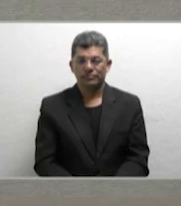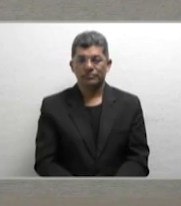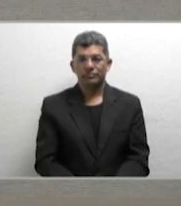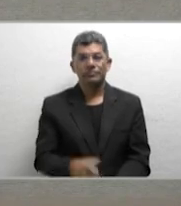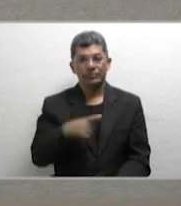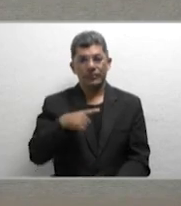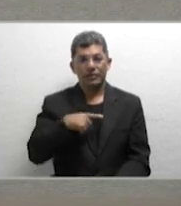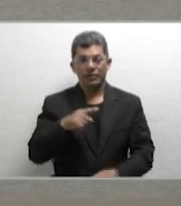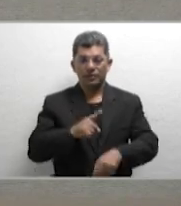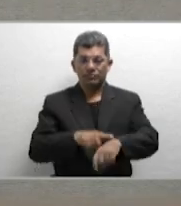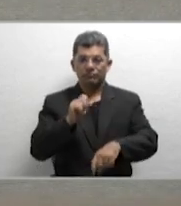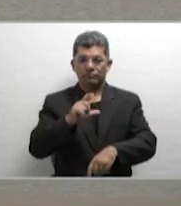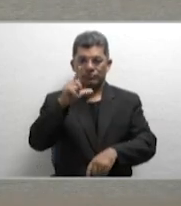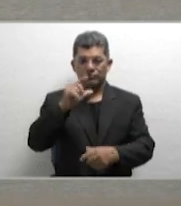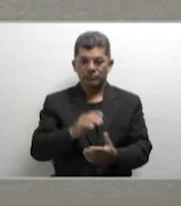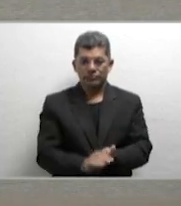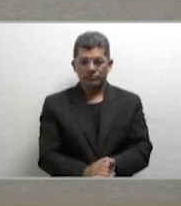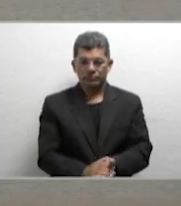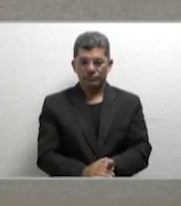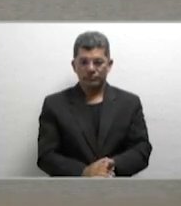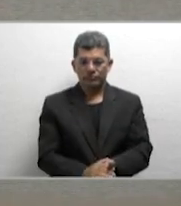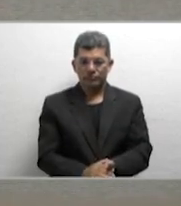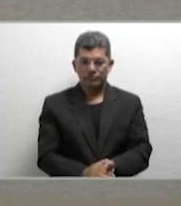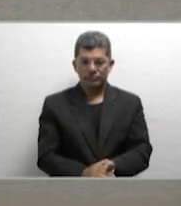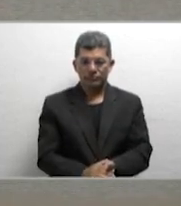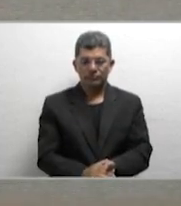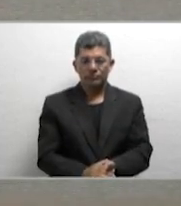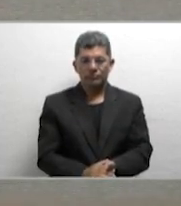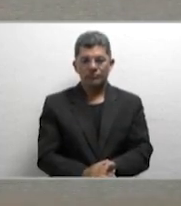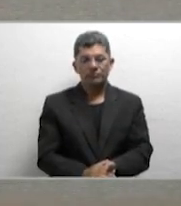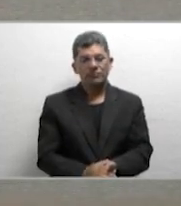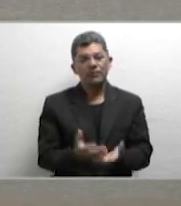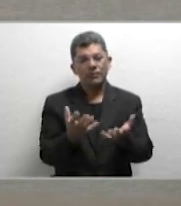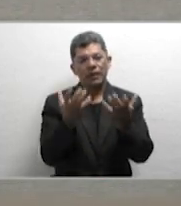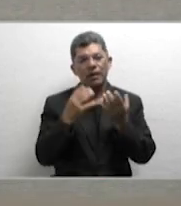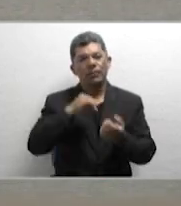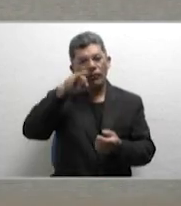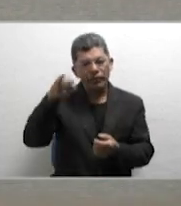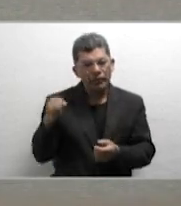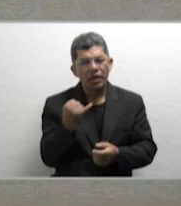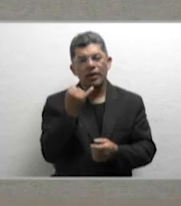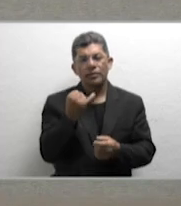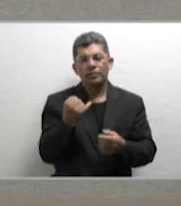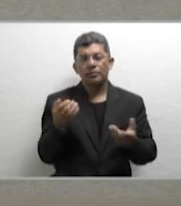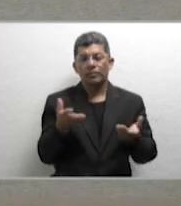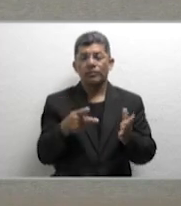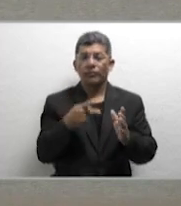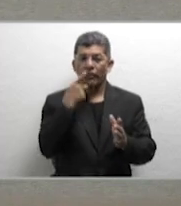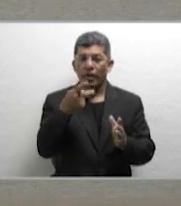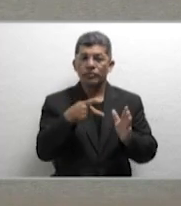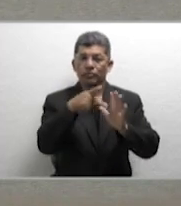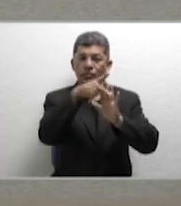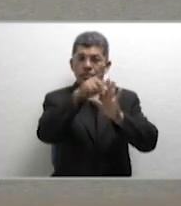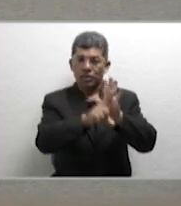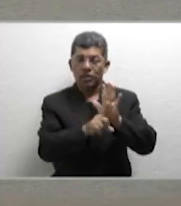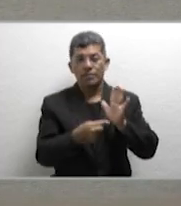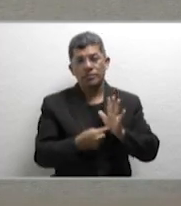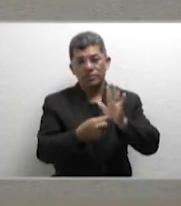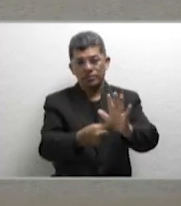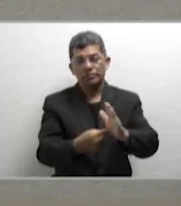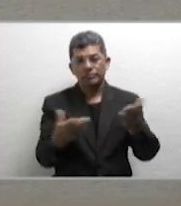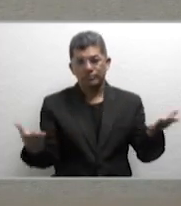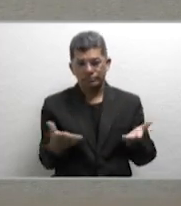grande expediente. Tá, então, tudo bem. Queria aproveitar a oportunidade e falar de um projeto de lei que estou apresentando,